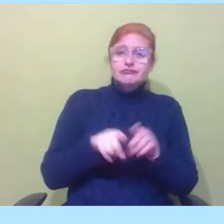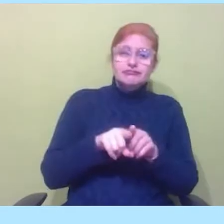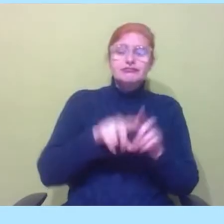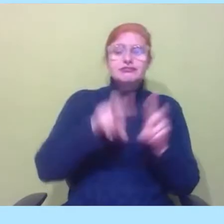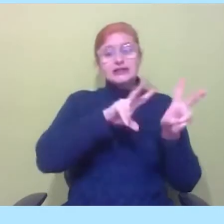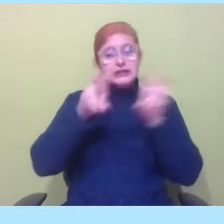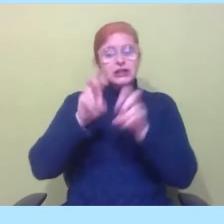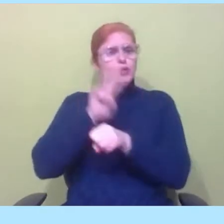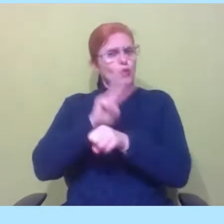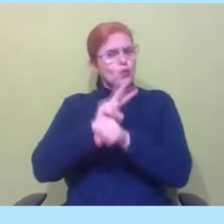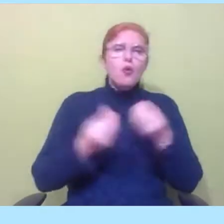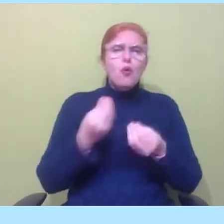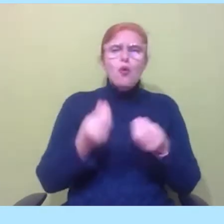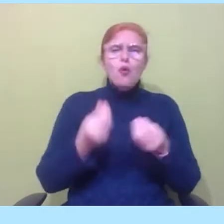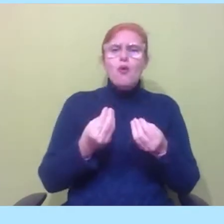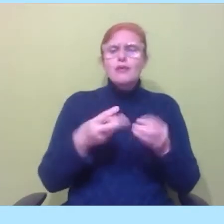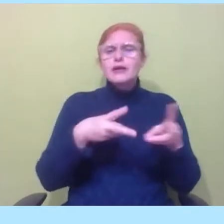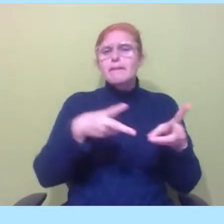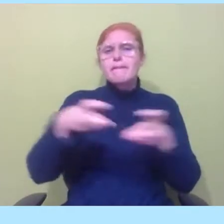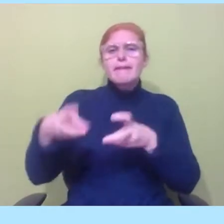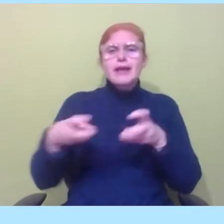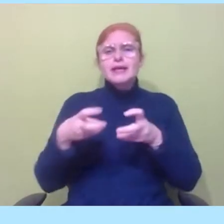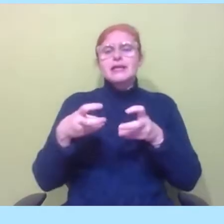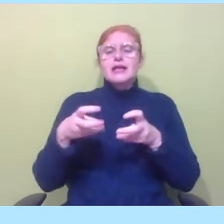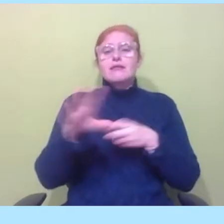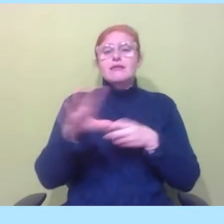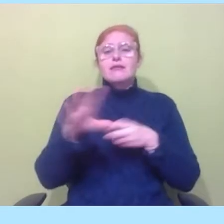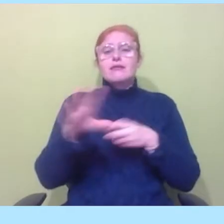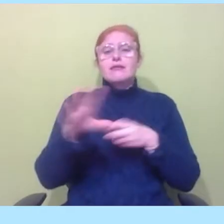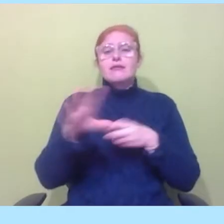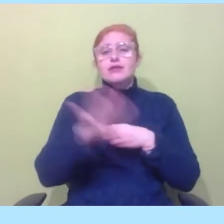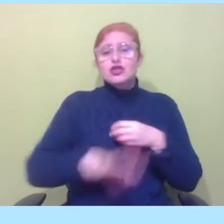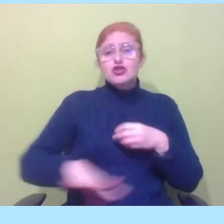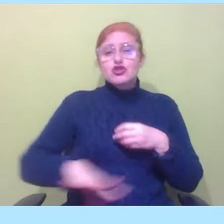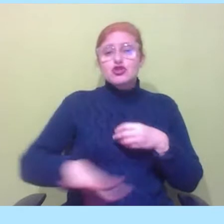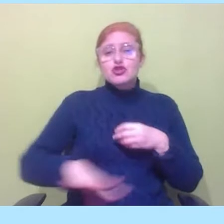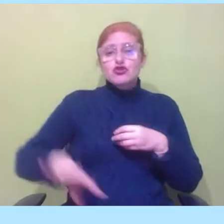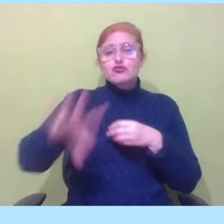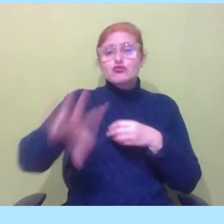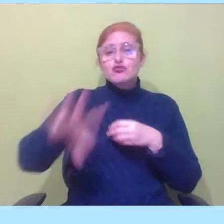cuidados digitais dentro desse ambiente, desse debate da segurança.